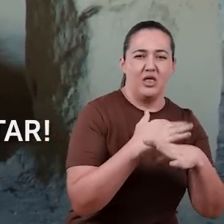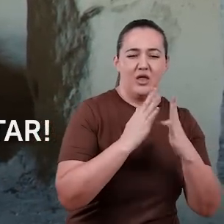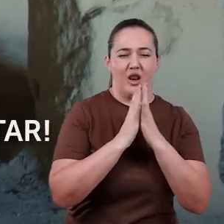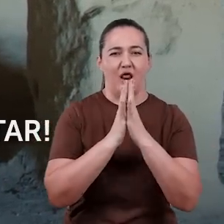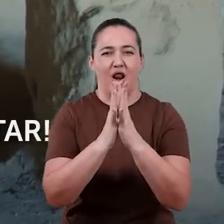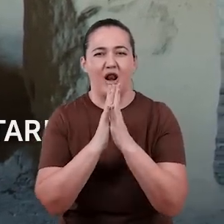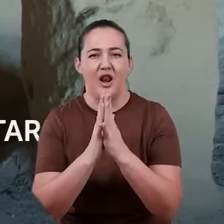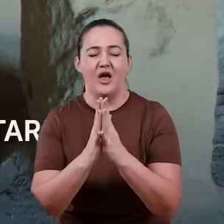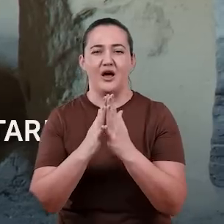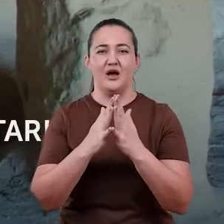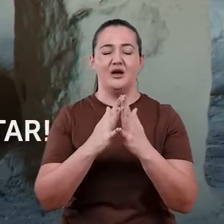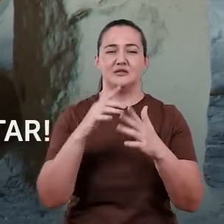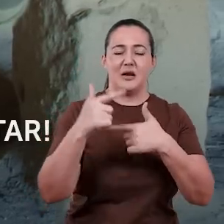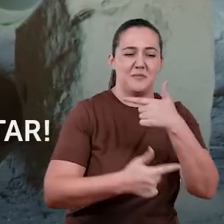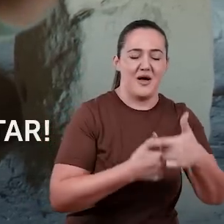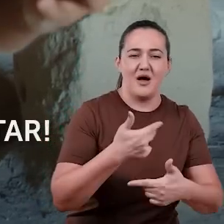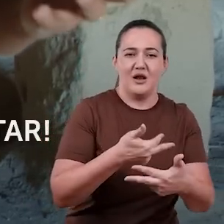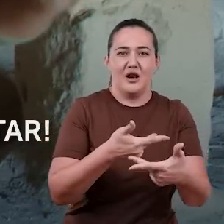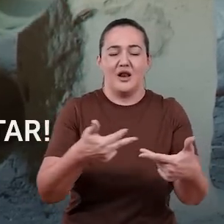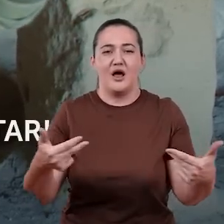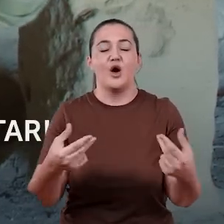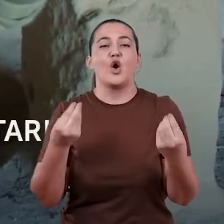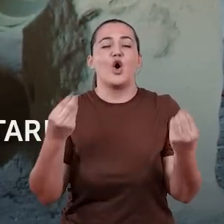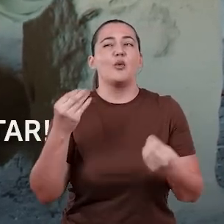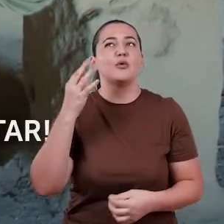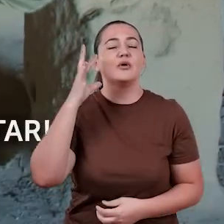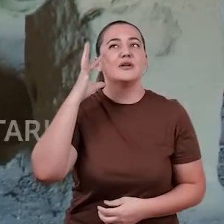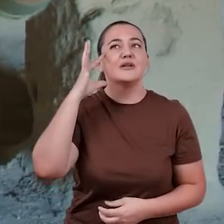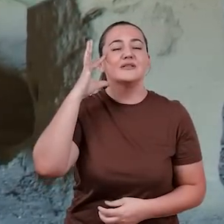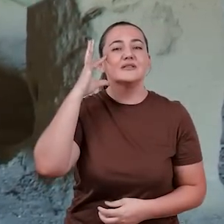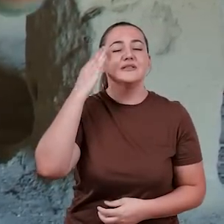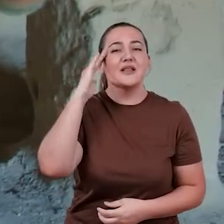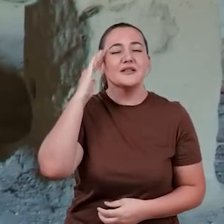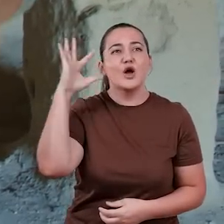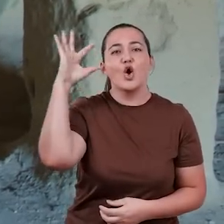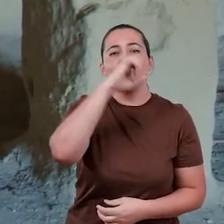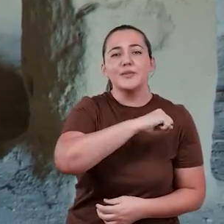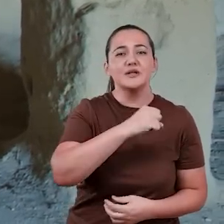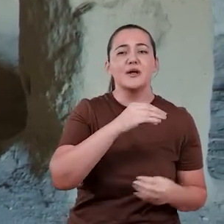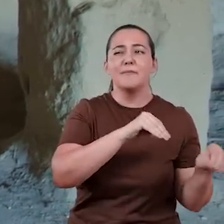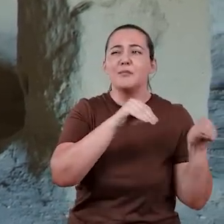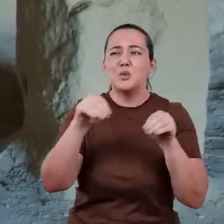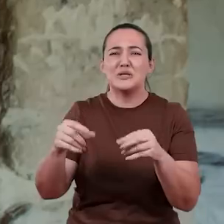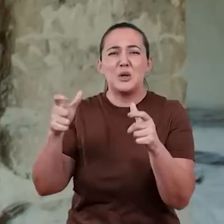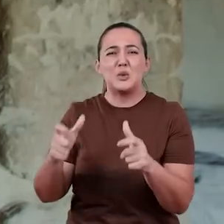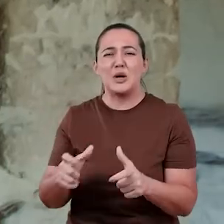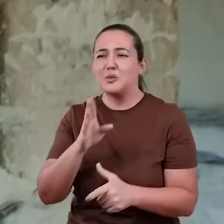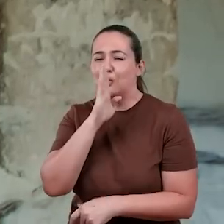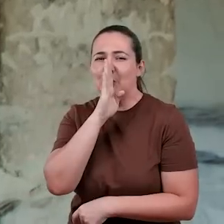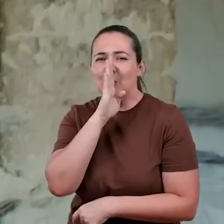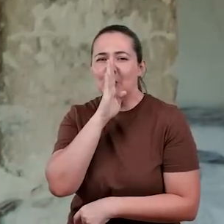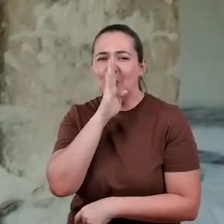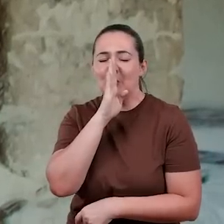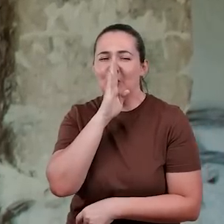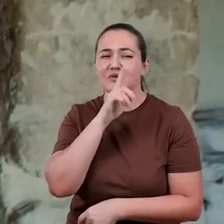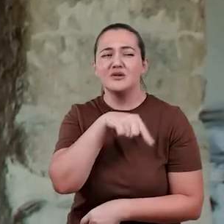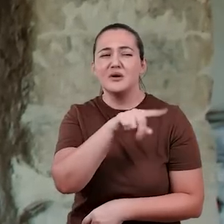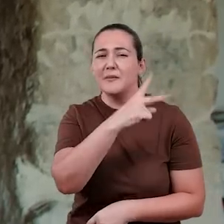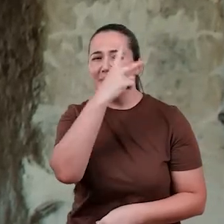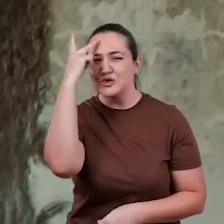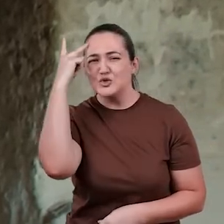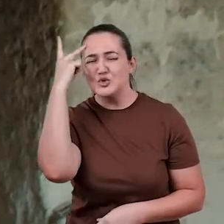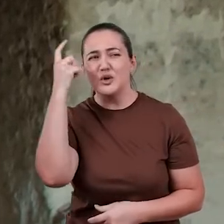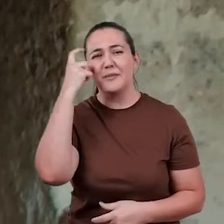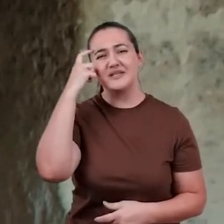metropolitana, compreender a vida de quem estava morando num lugar como esse. Que pensamentos passavam